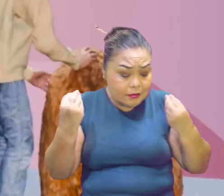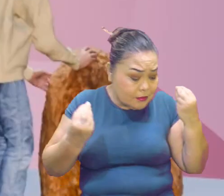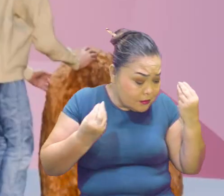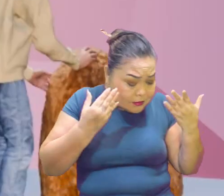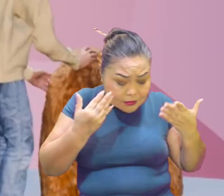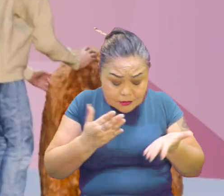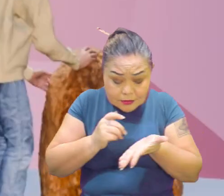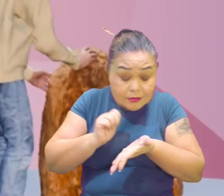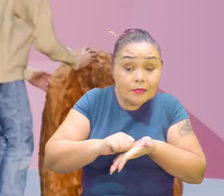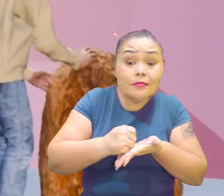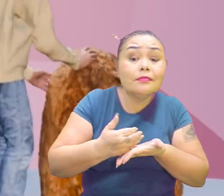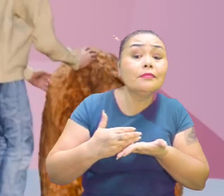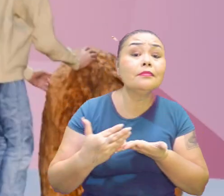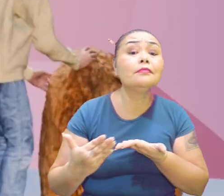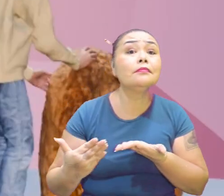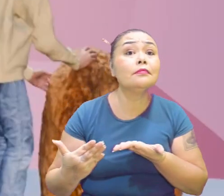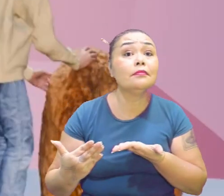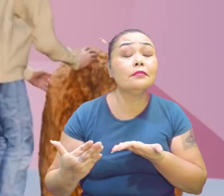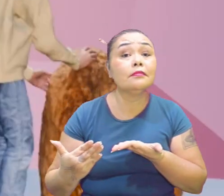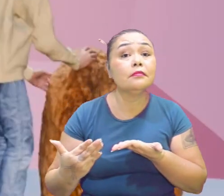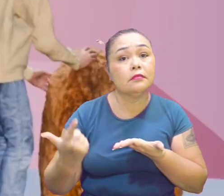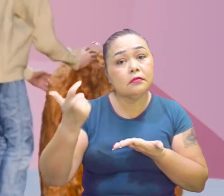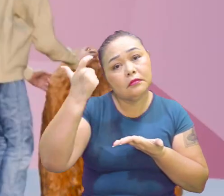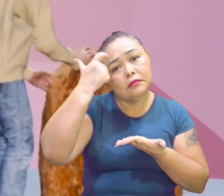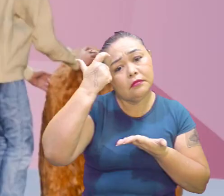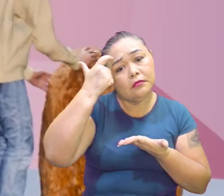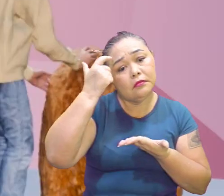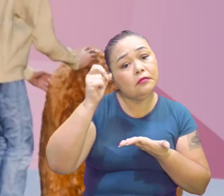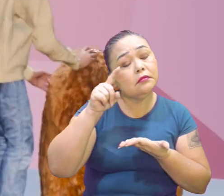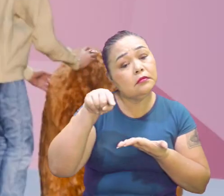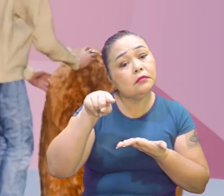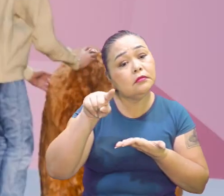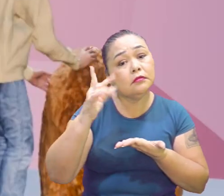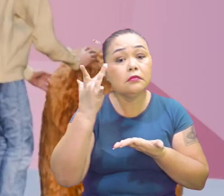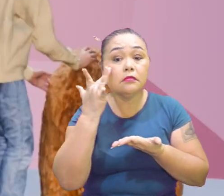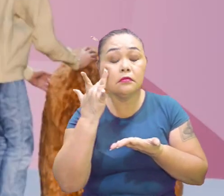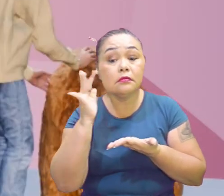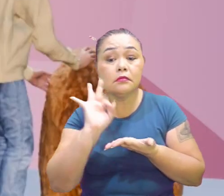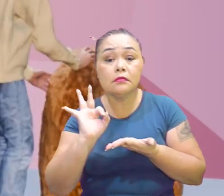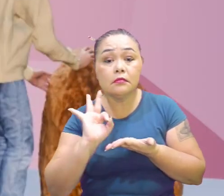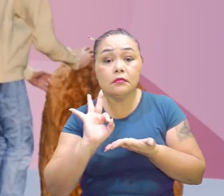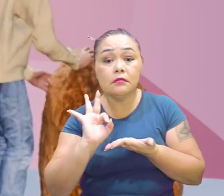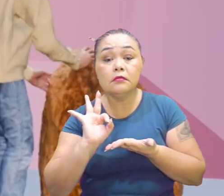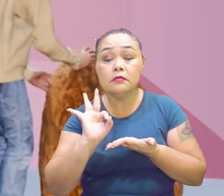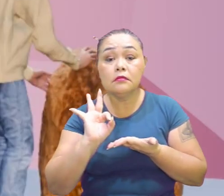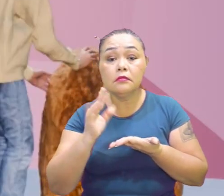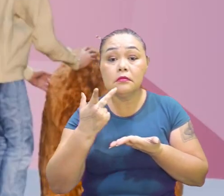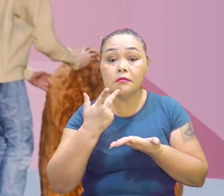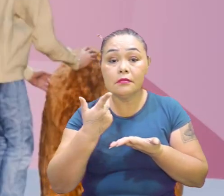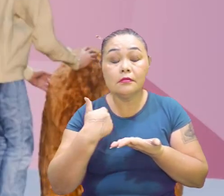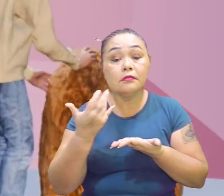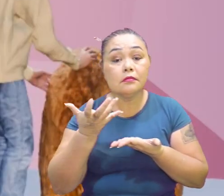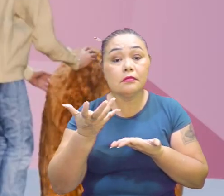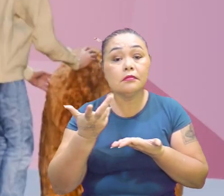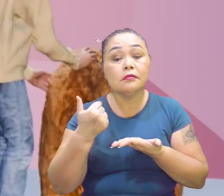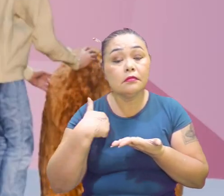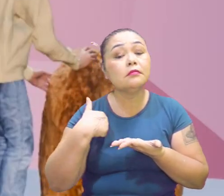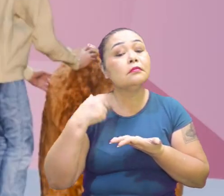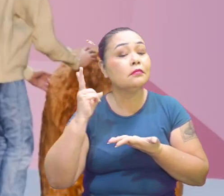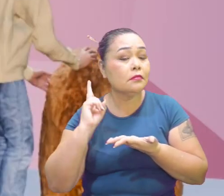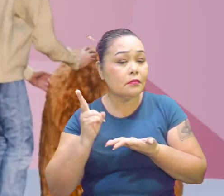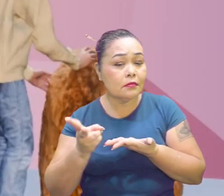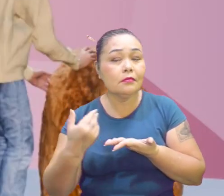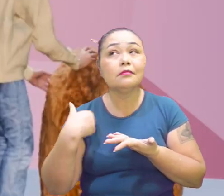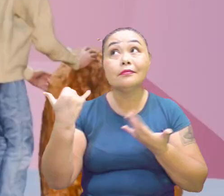eu vou iniciar? A ideia sempre é, se você não sabe nada, que a gente não espera assim, porque você sempre